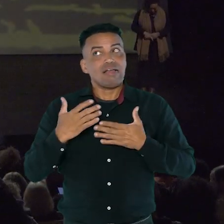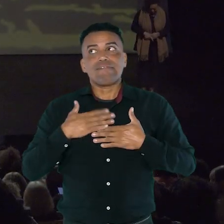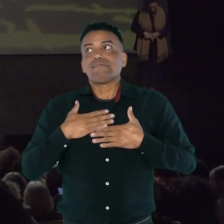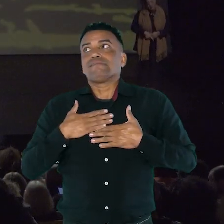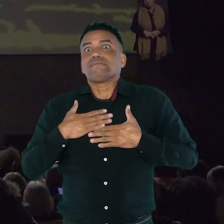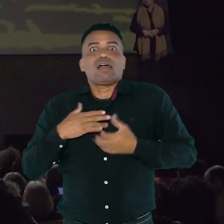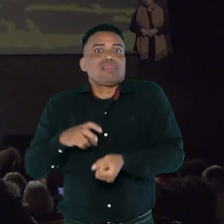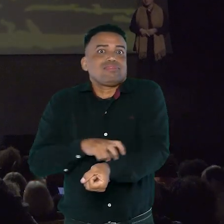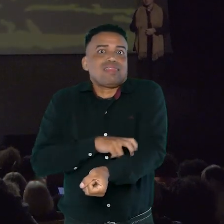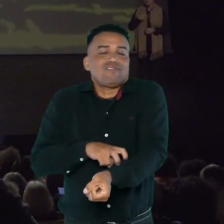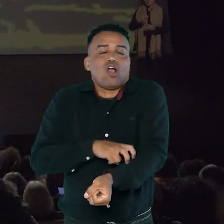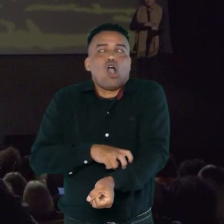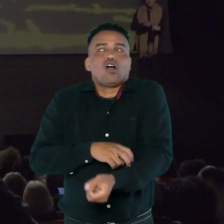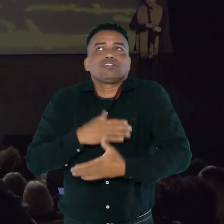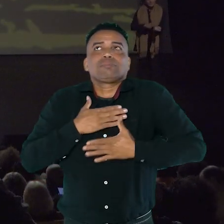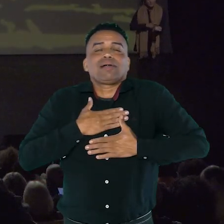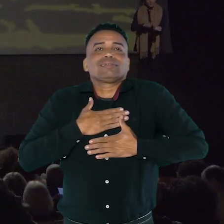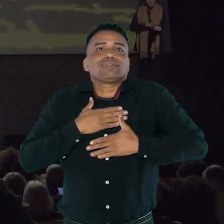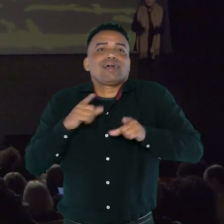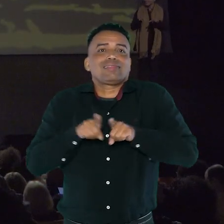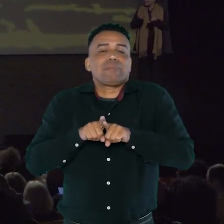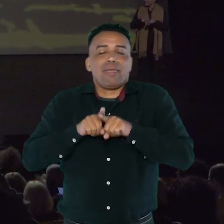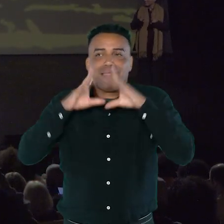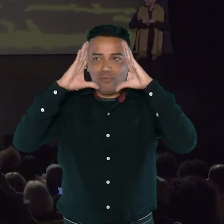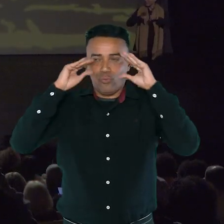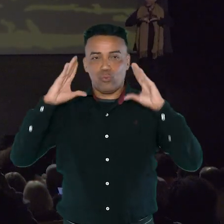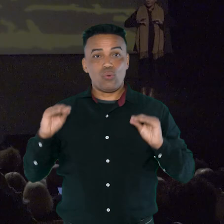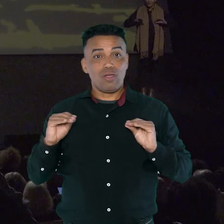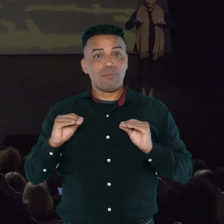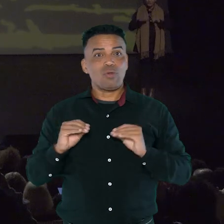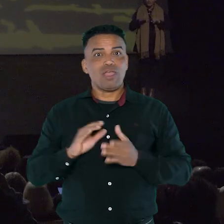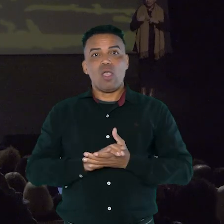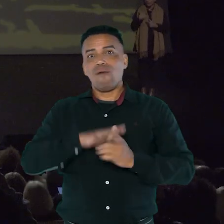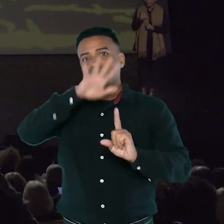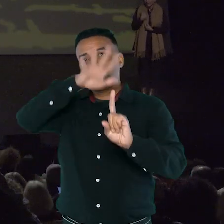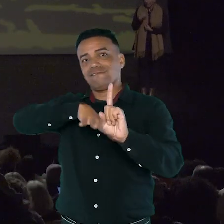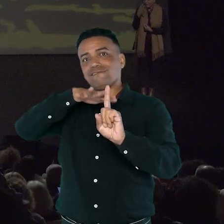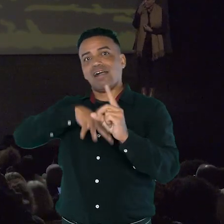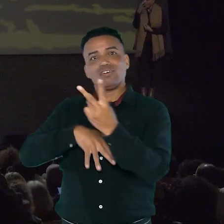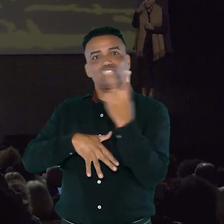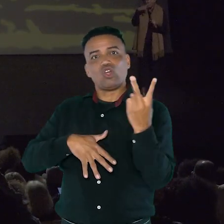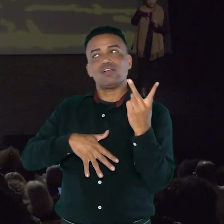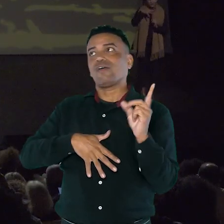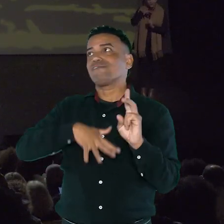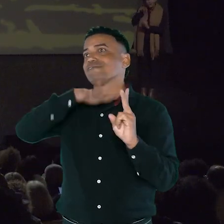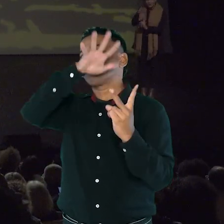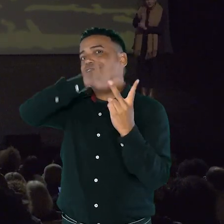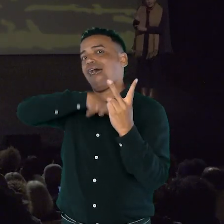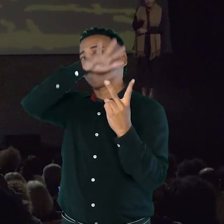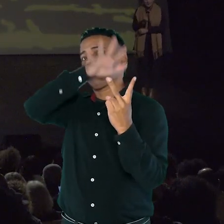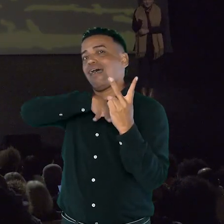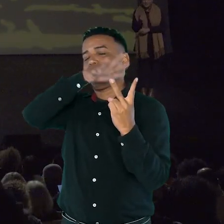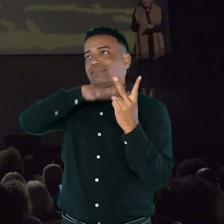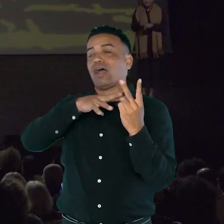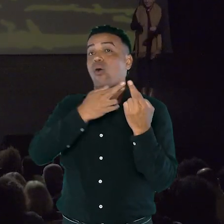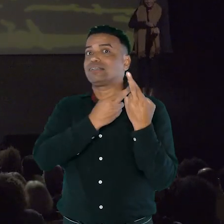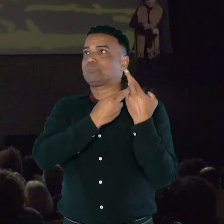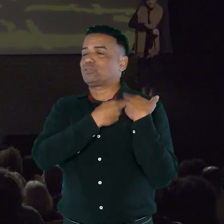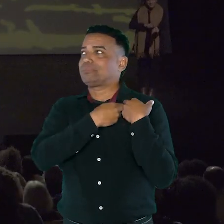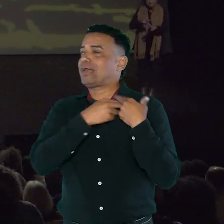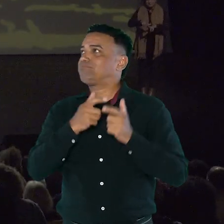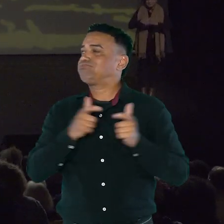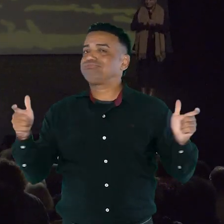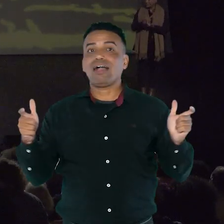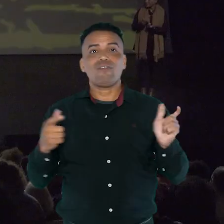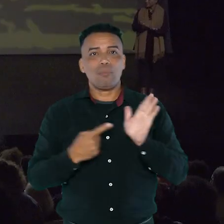uma tela, onde vemos projetadas as fotos dos convidados e da mediadora, o título do evento, Sempre um Papo, e o tema da conversa de